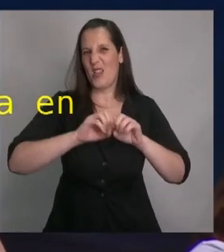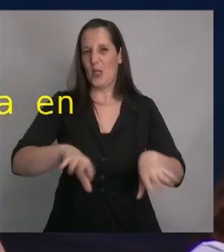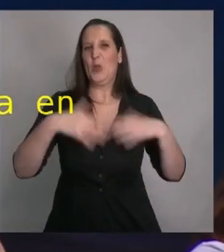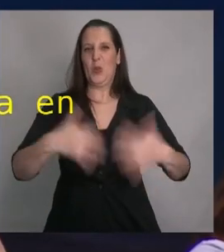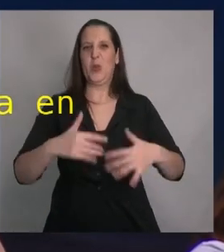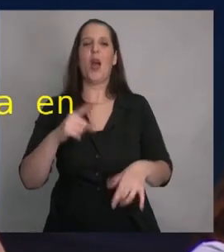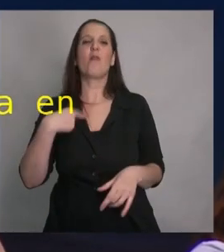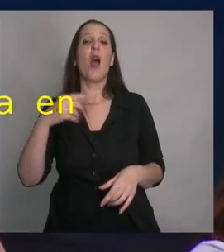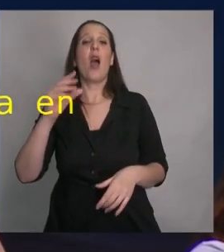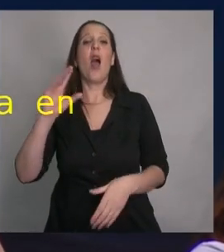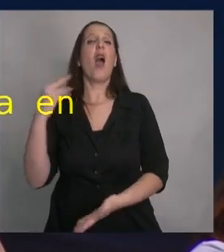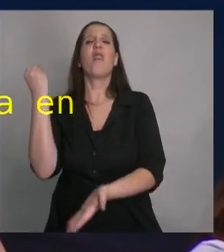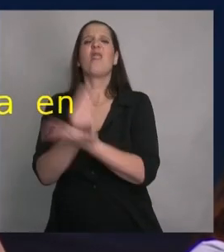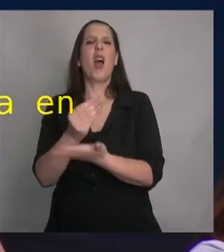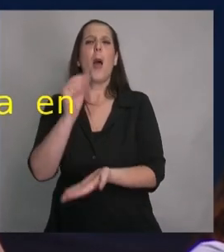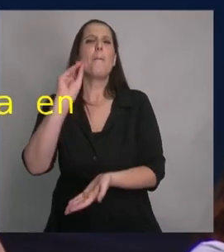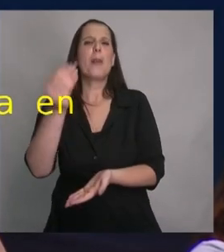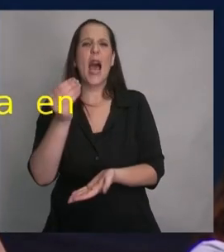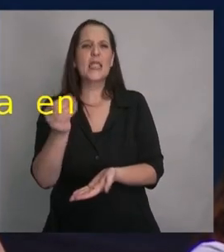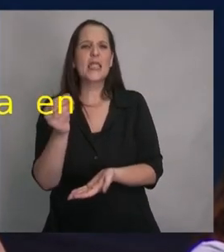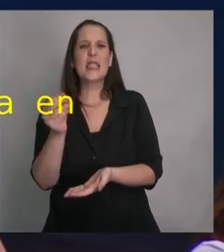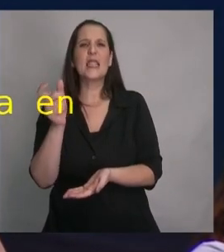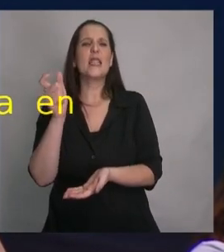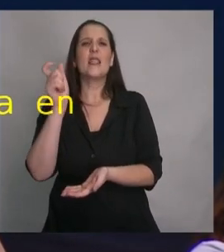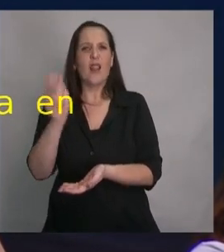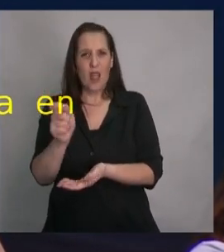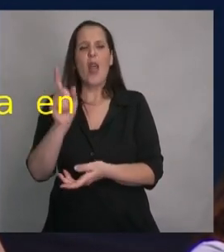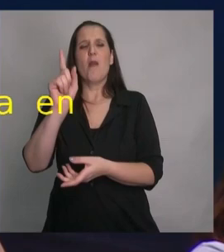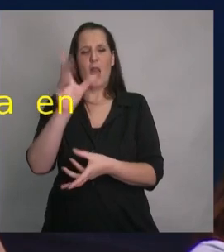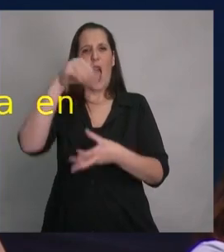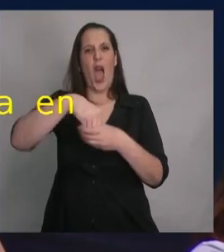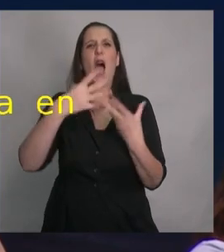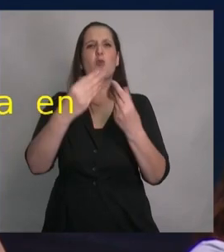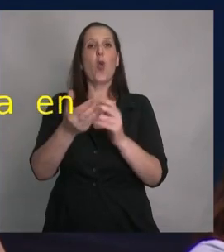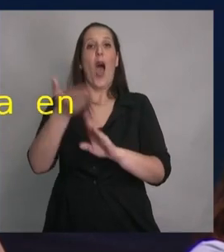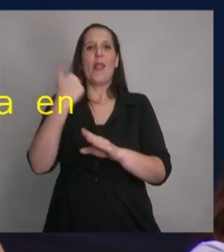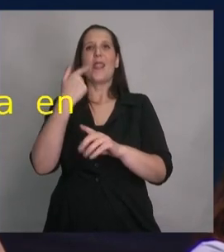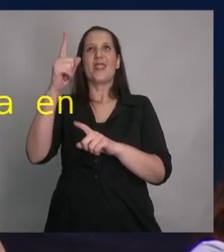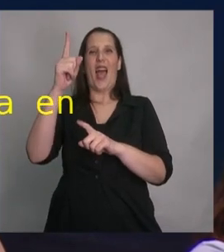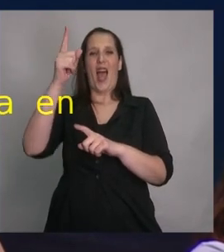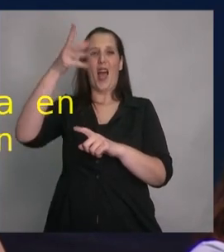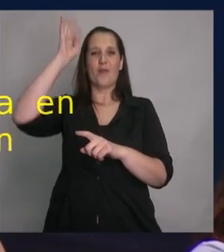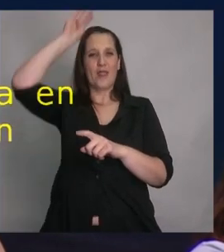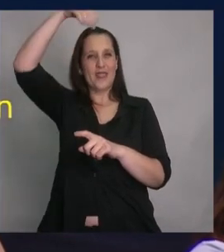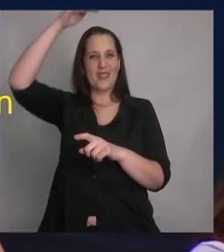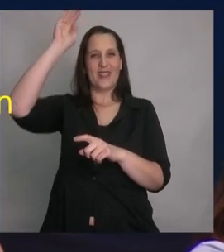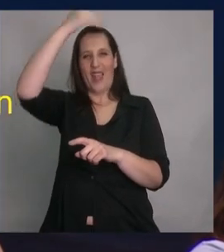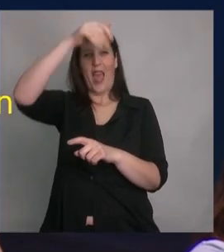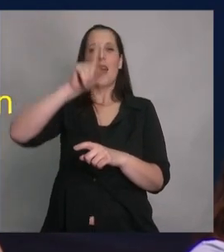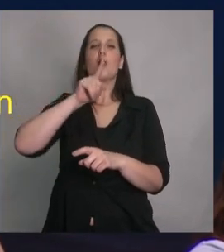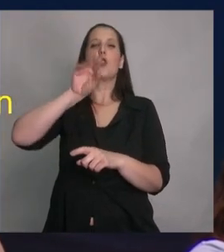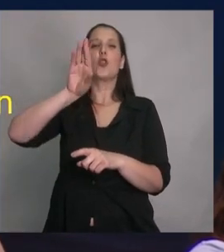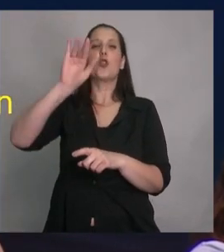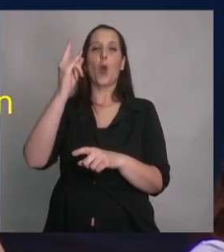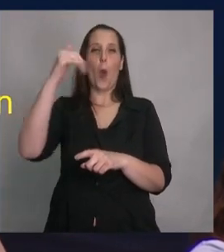ele que esteve participando da campanha do Trump. Digo a vocês porque eu acho que todos têm que olhar a experiência